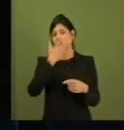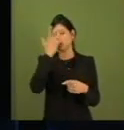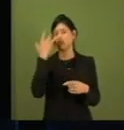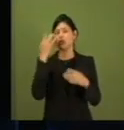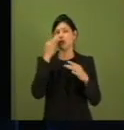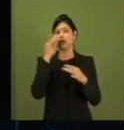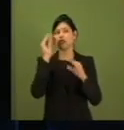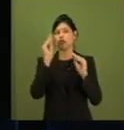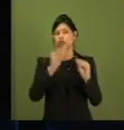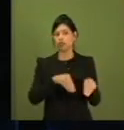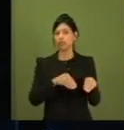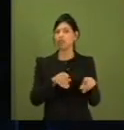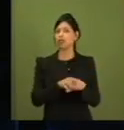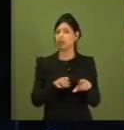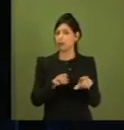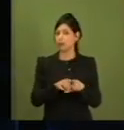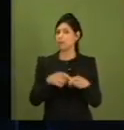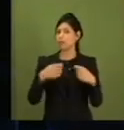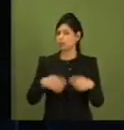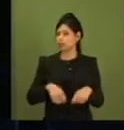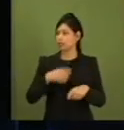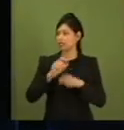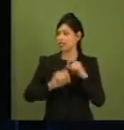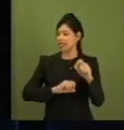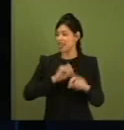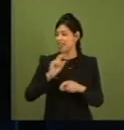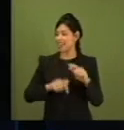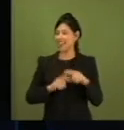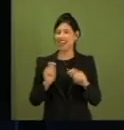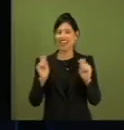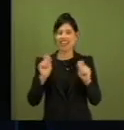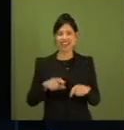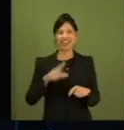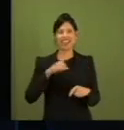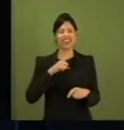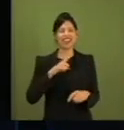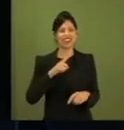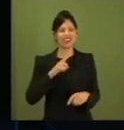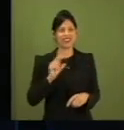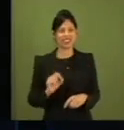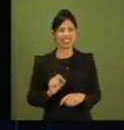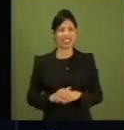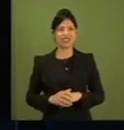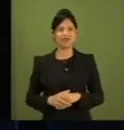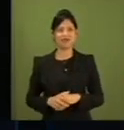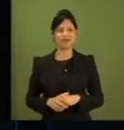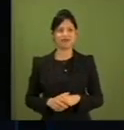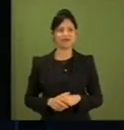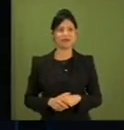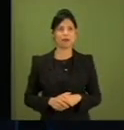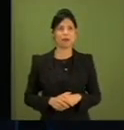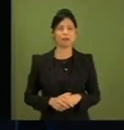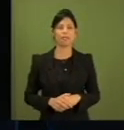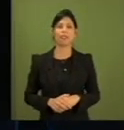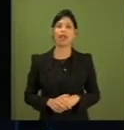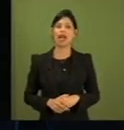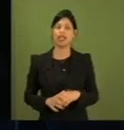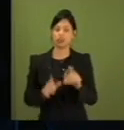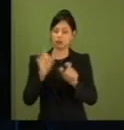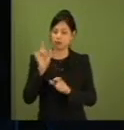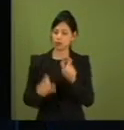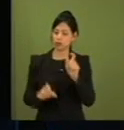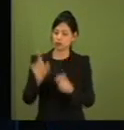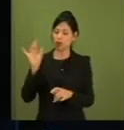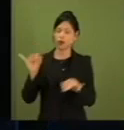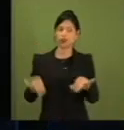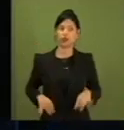de despesa, desde que o incentivo, então, venha em benefício às pessoas que sofreram a